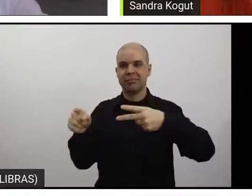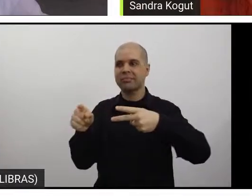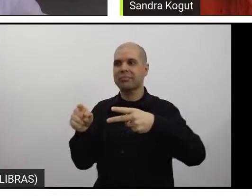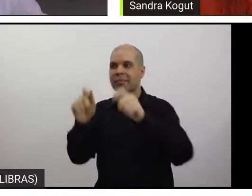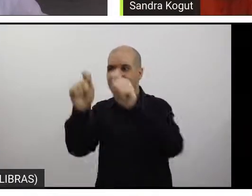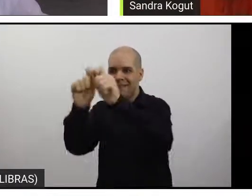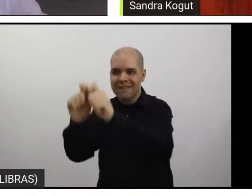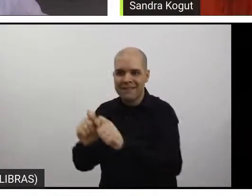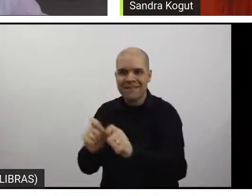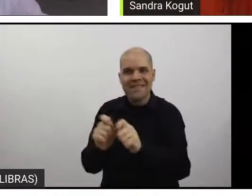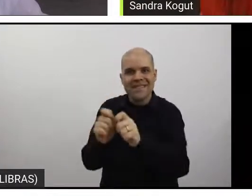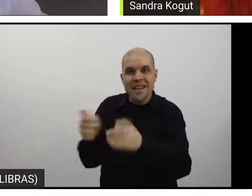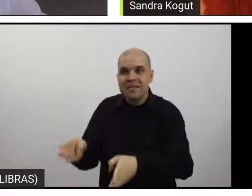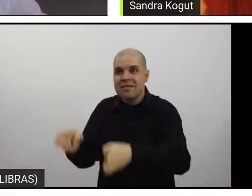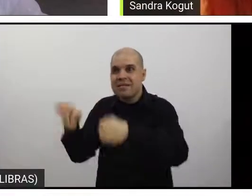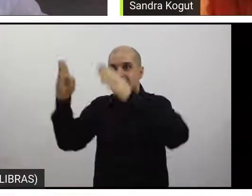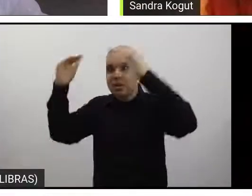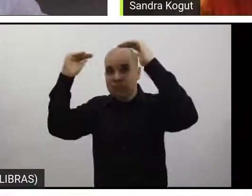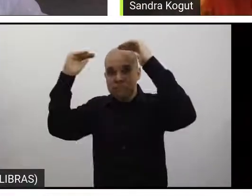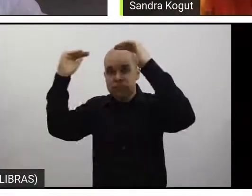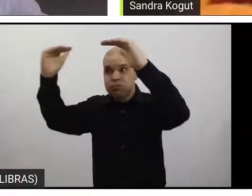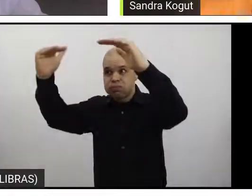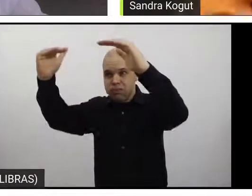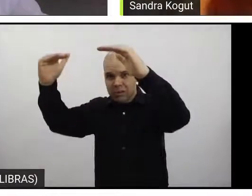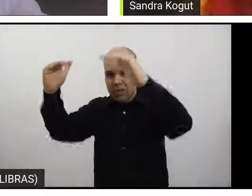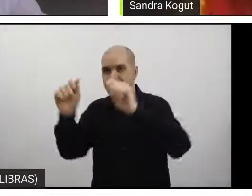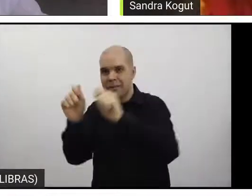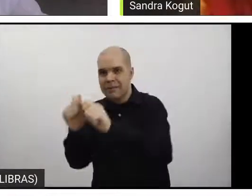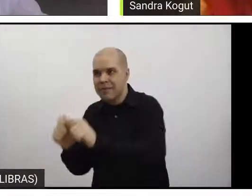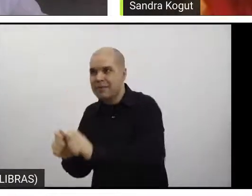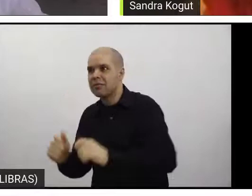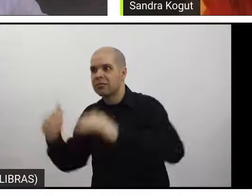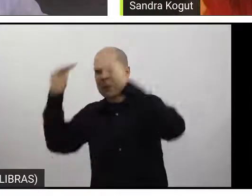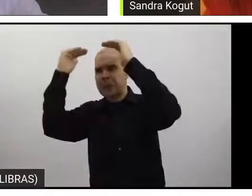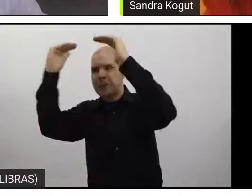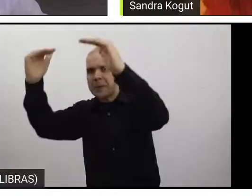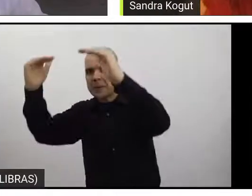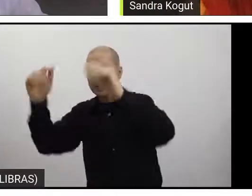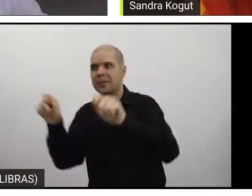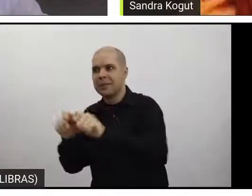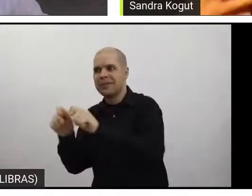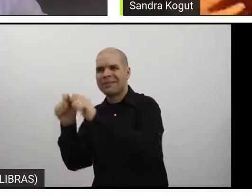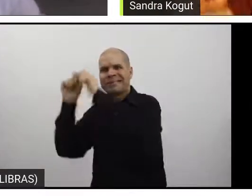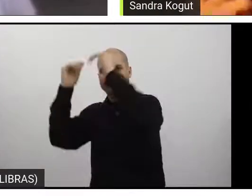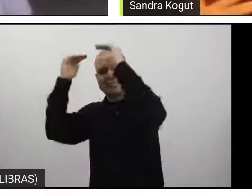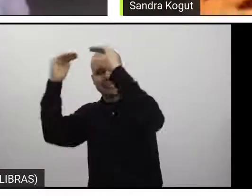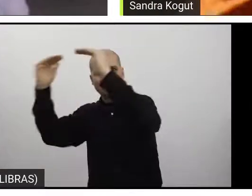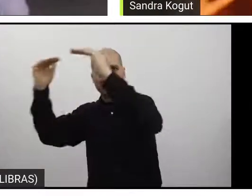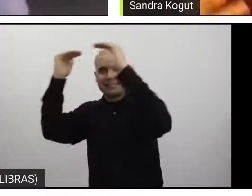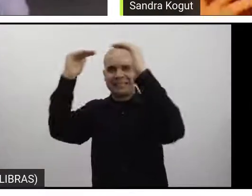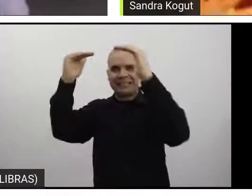1000 lugares, e não sei o quê, e aí eu fiz uma quantidade enorme de material, e depois